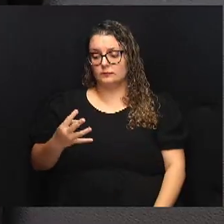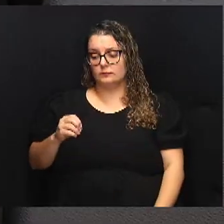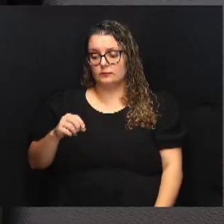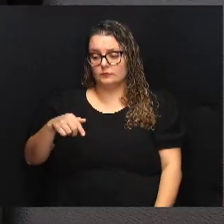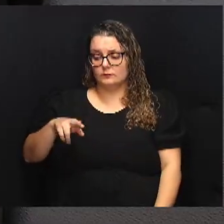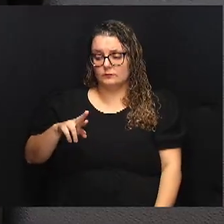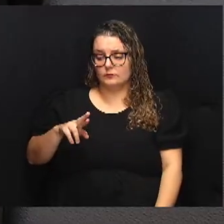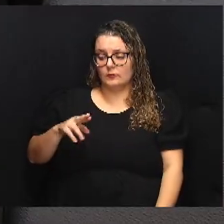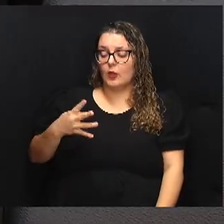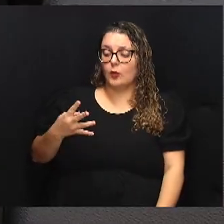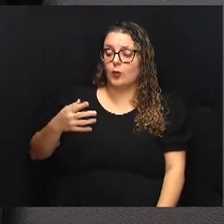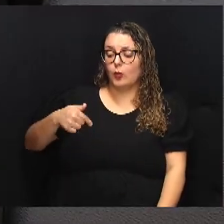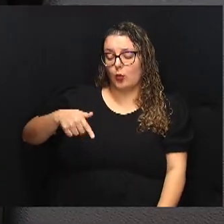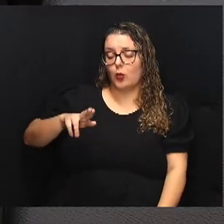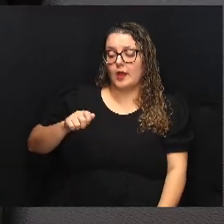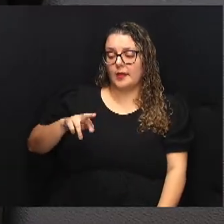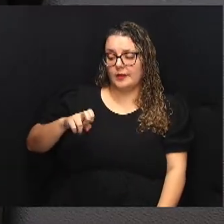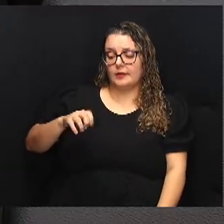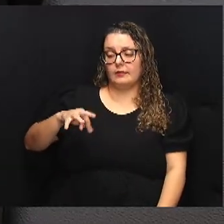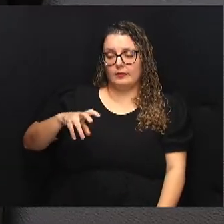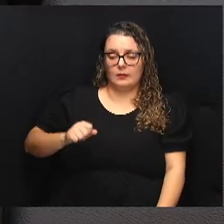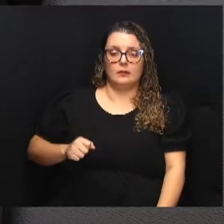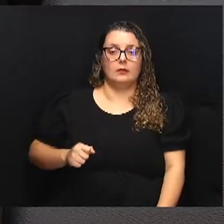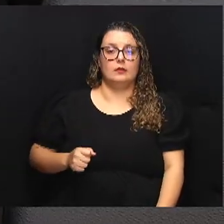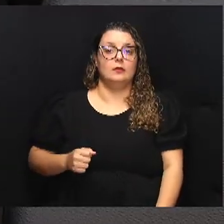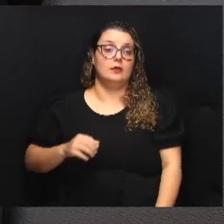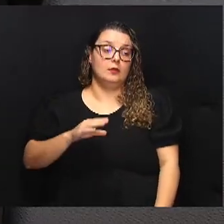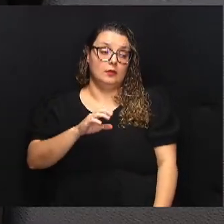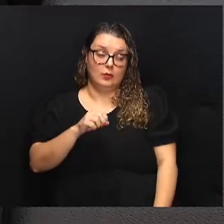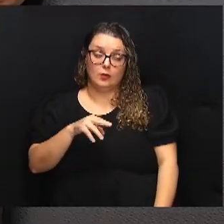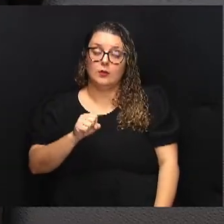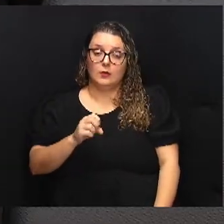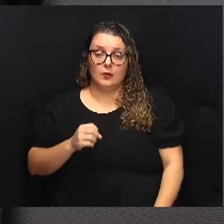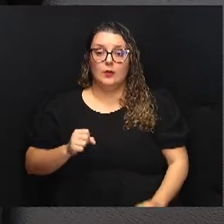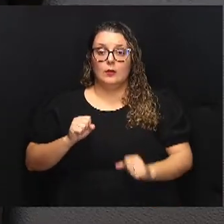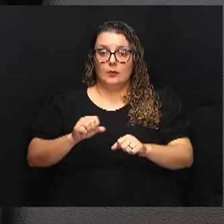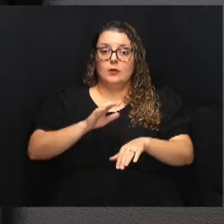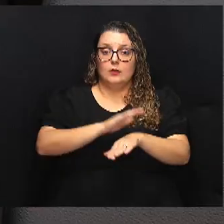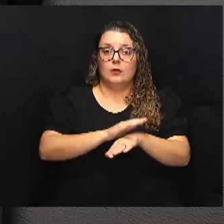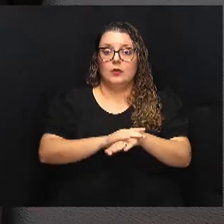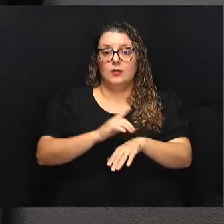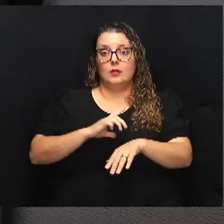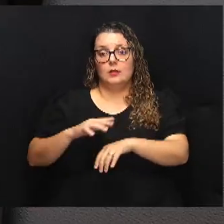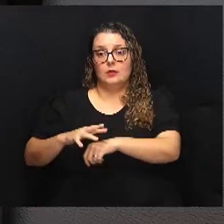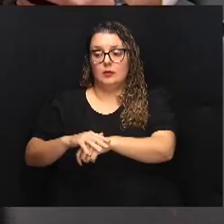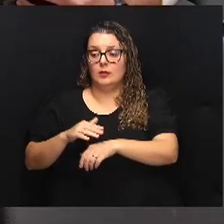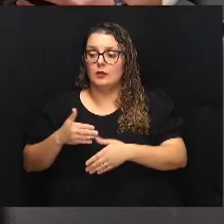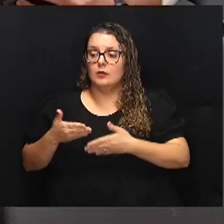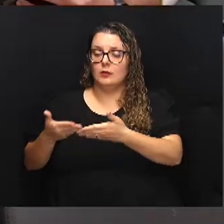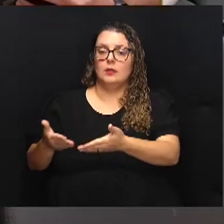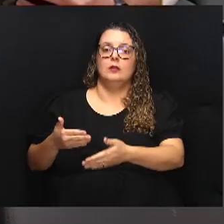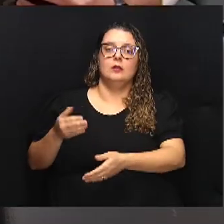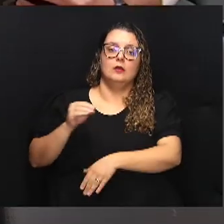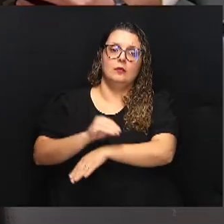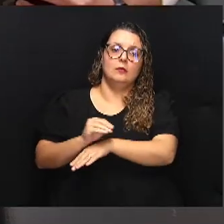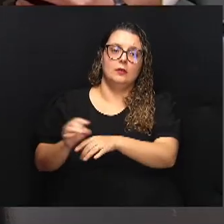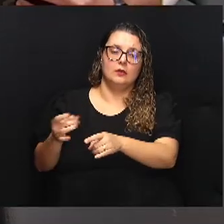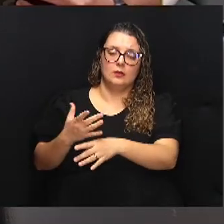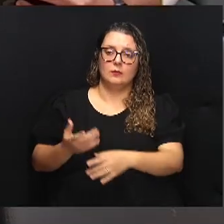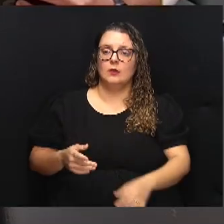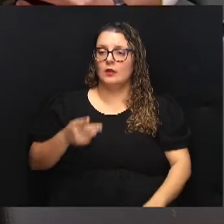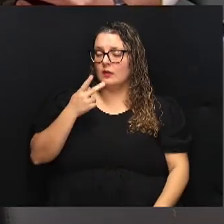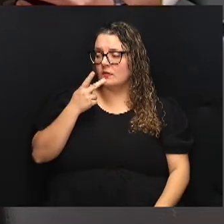Então, com o censo, a gente vai saber aonde a gente pode agir, onde tem doença, que a gente possa também levar a combater.